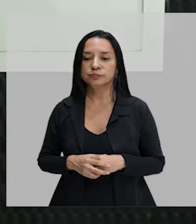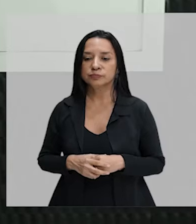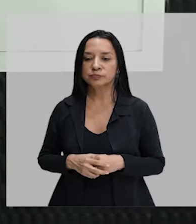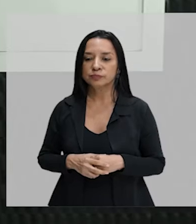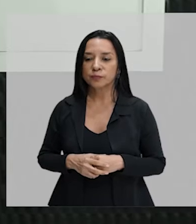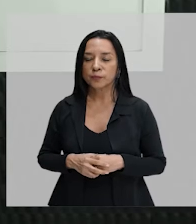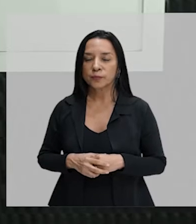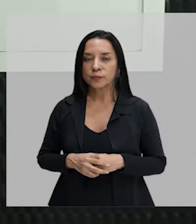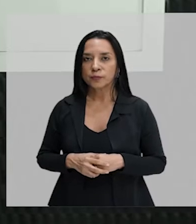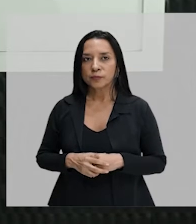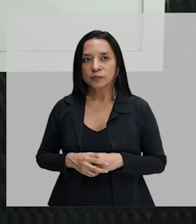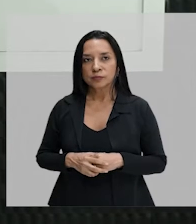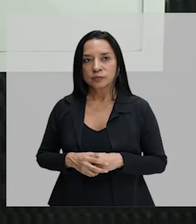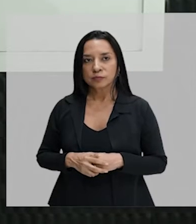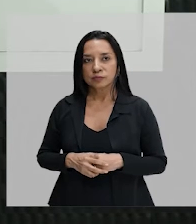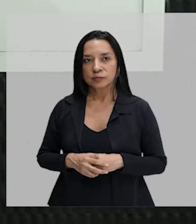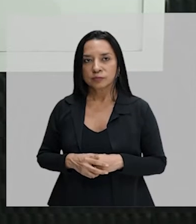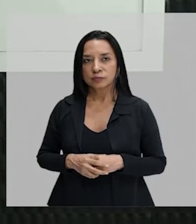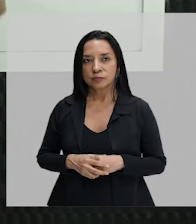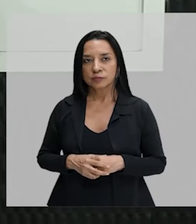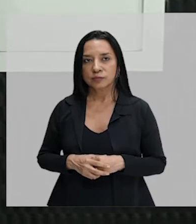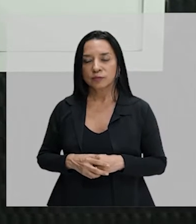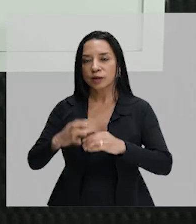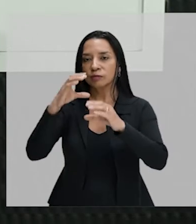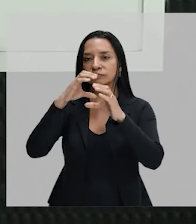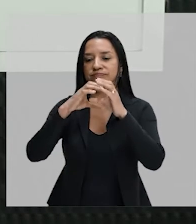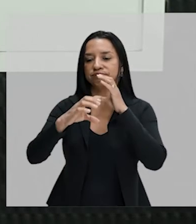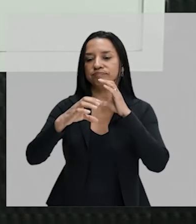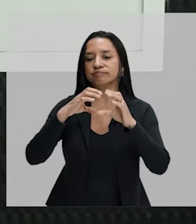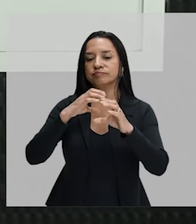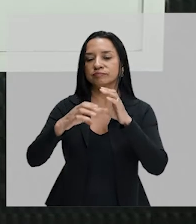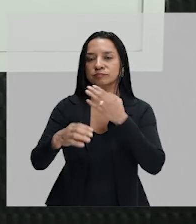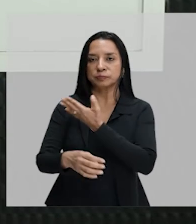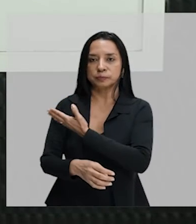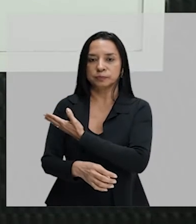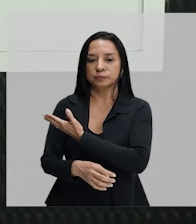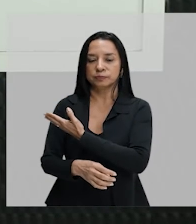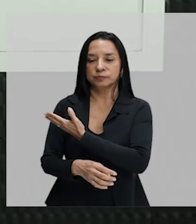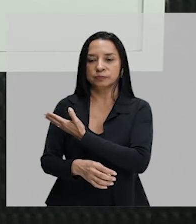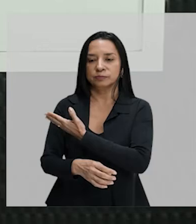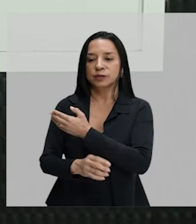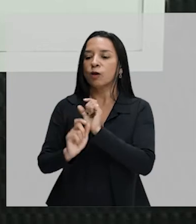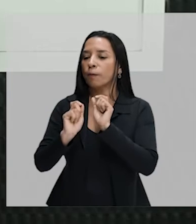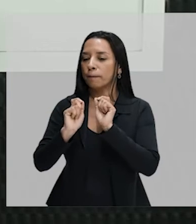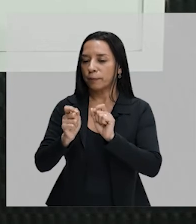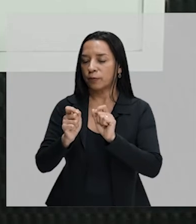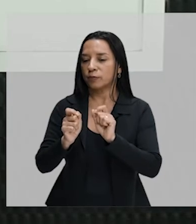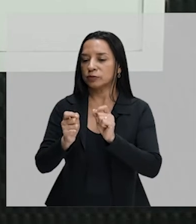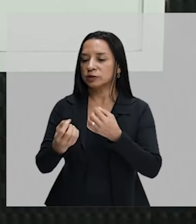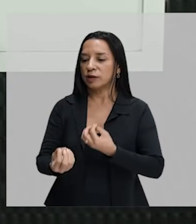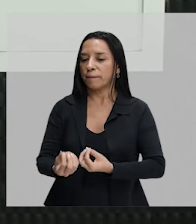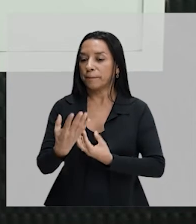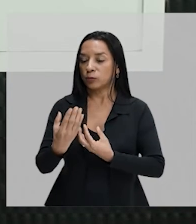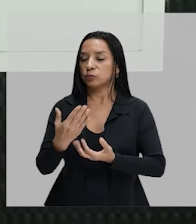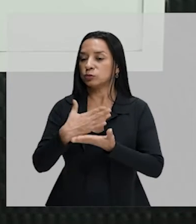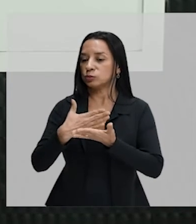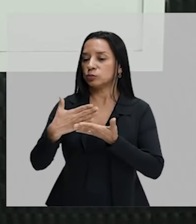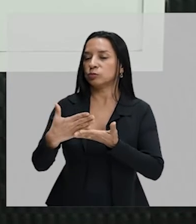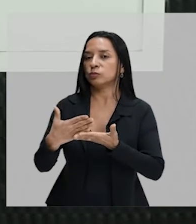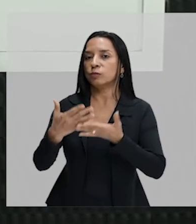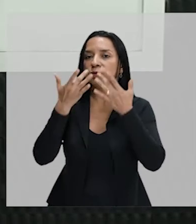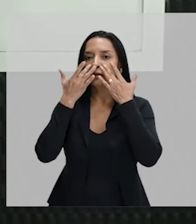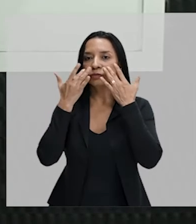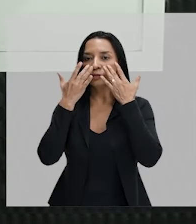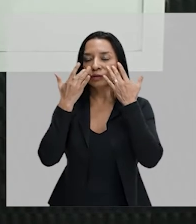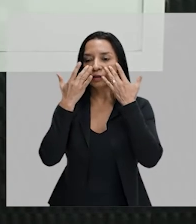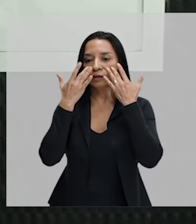A comunicação, ou seja, o diálogo que é capaz de ser produzido a partir da arte. Tá? A